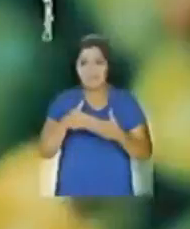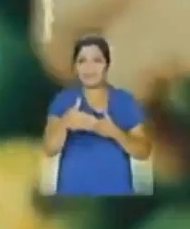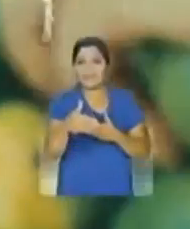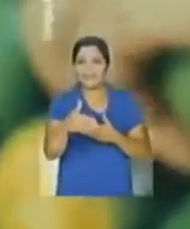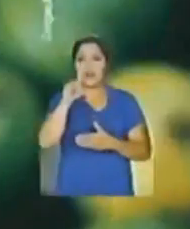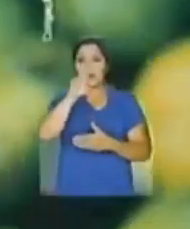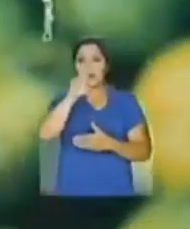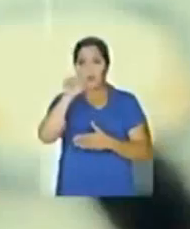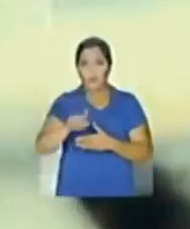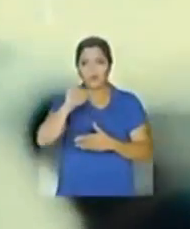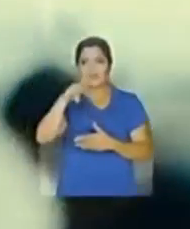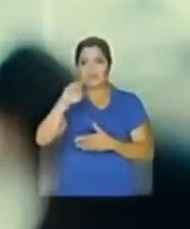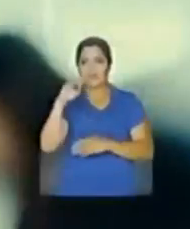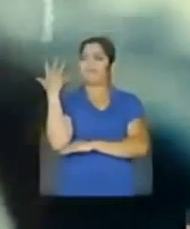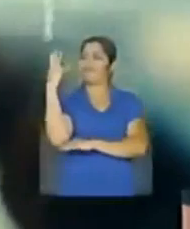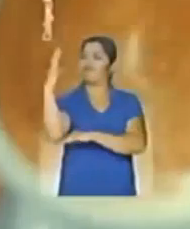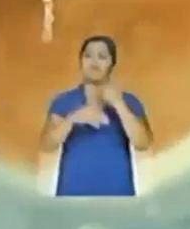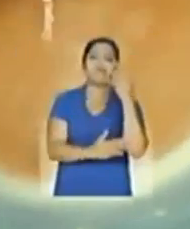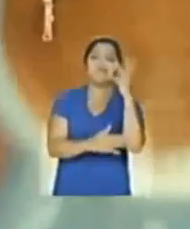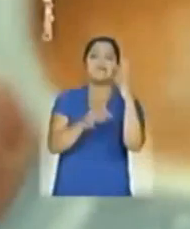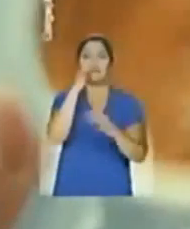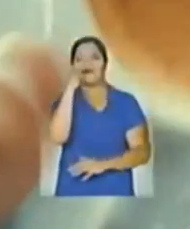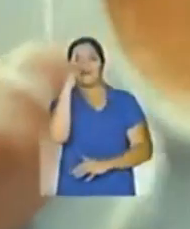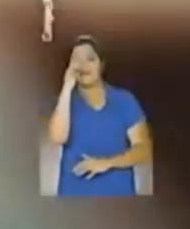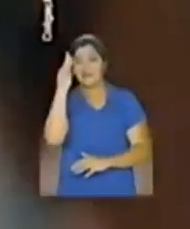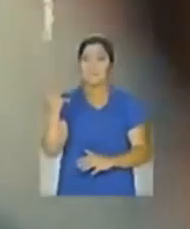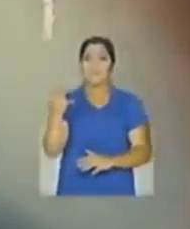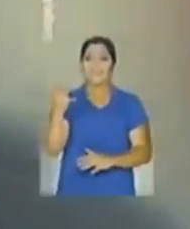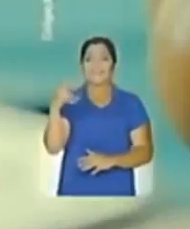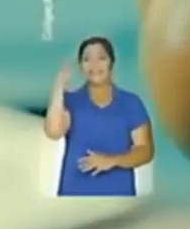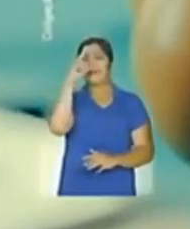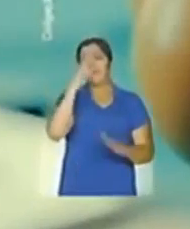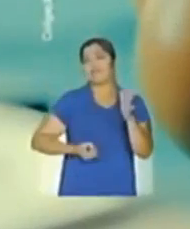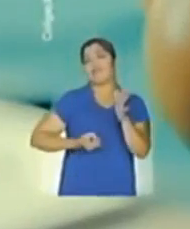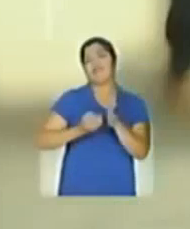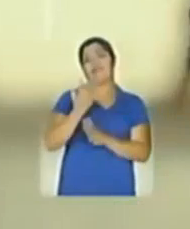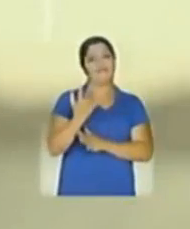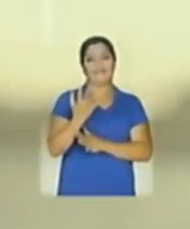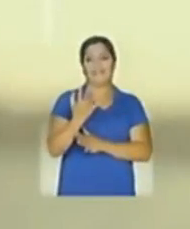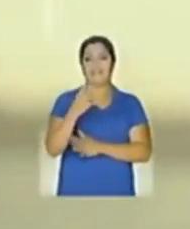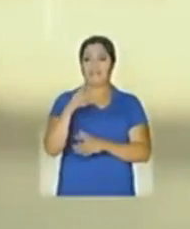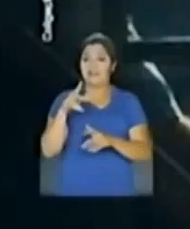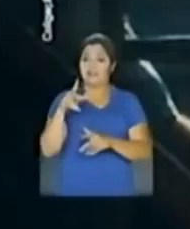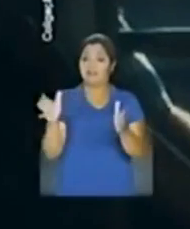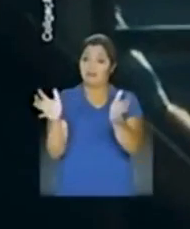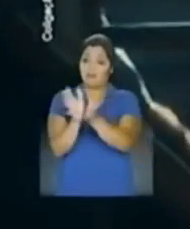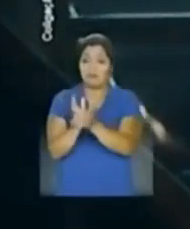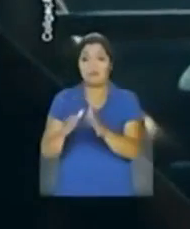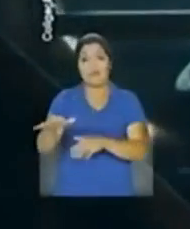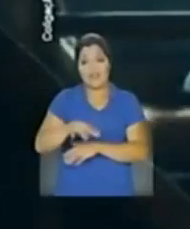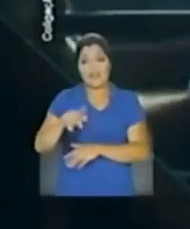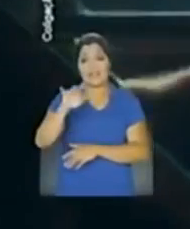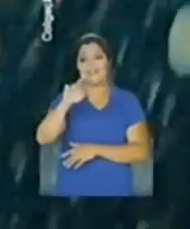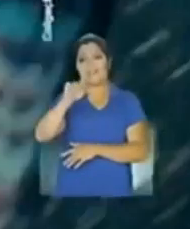IP tem três, muita cor e muita flor. Brás e Pari tem quatro letras e história de montão, né, freguesia? Oh, é São